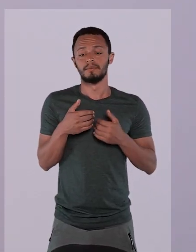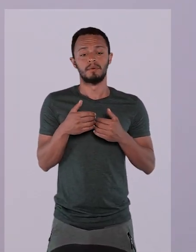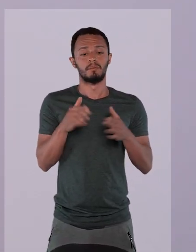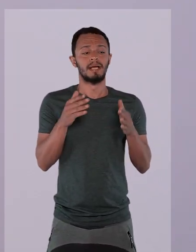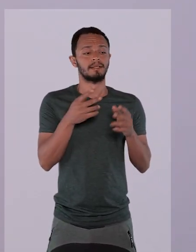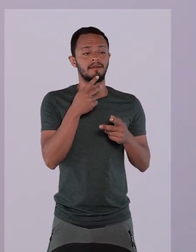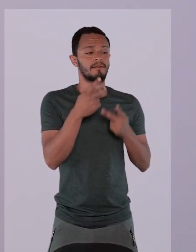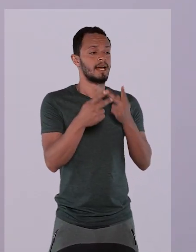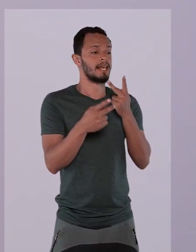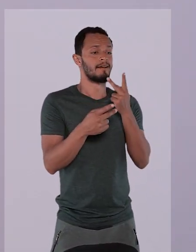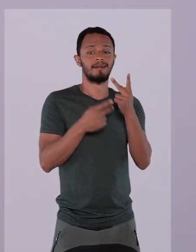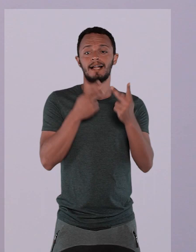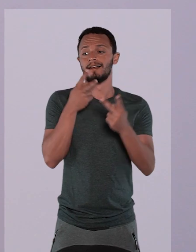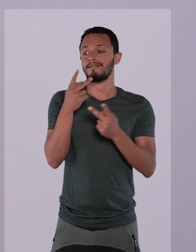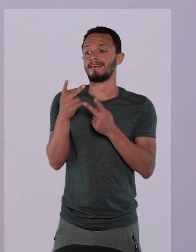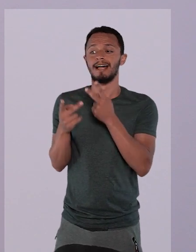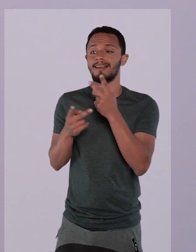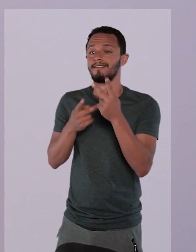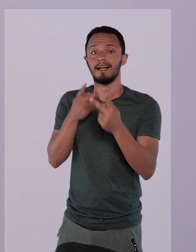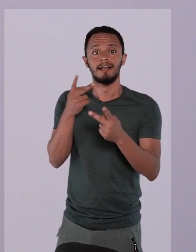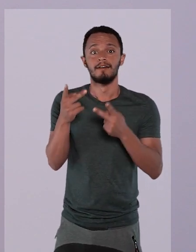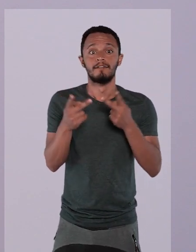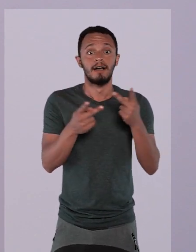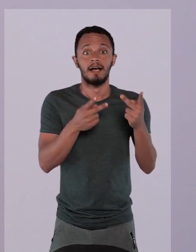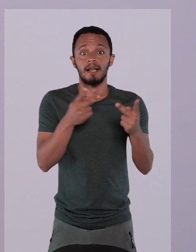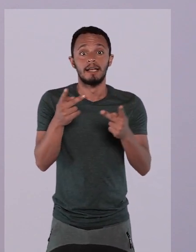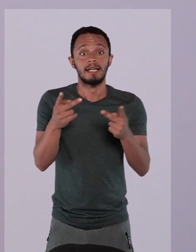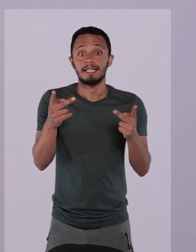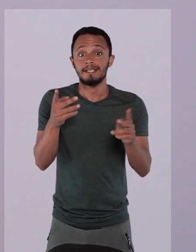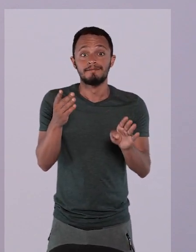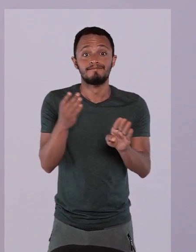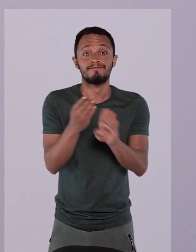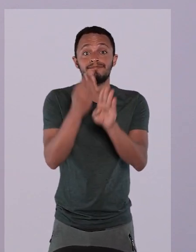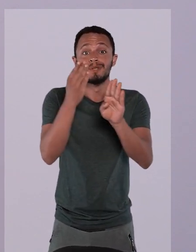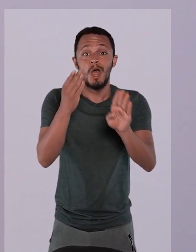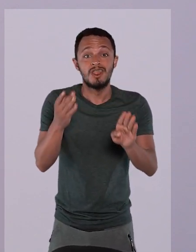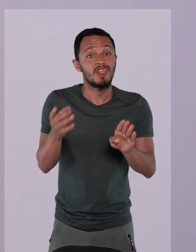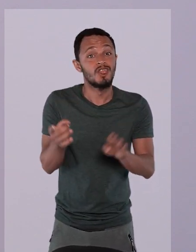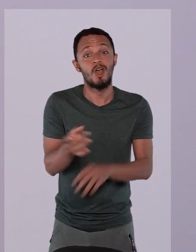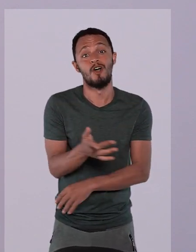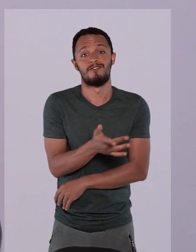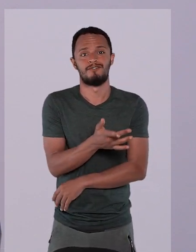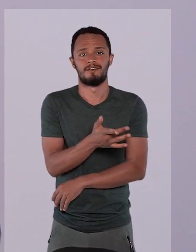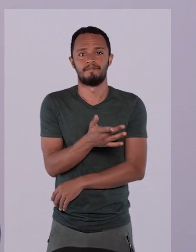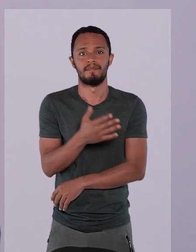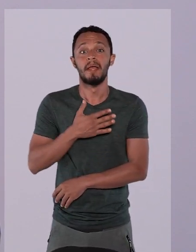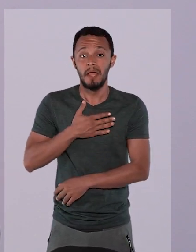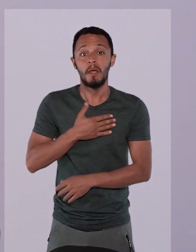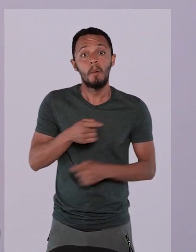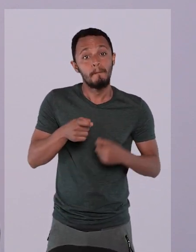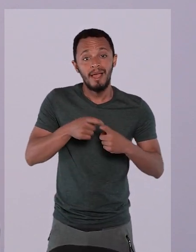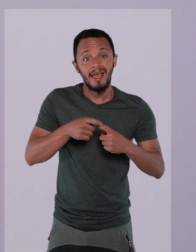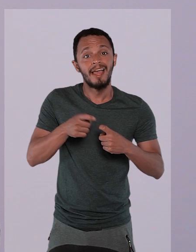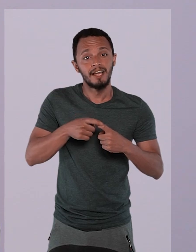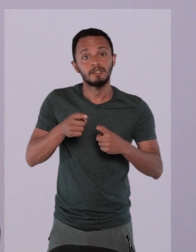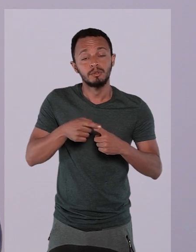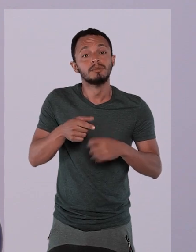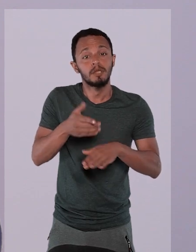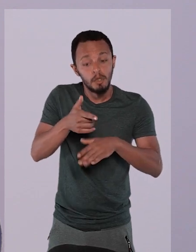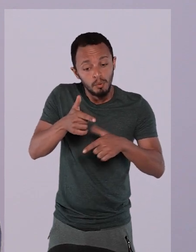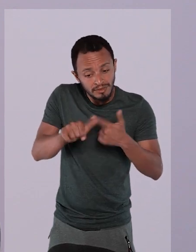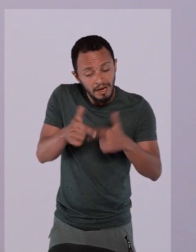dizer, porque foi assim, uma coisa completamente nova. Né? Nós somos médicos, eu trato de pessoas. Eu